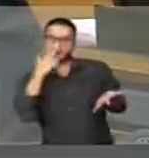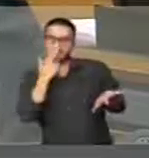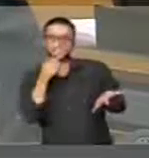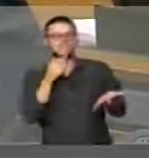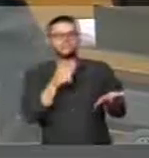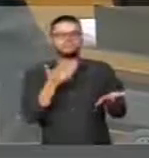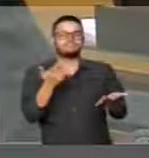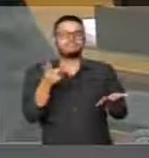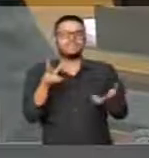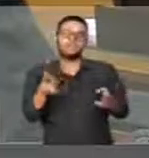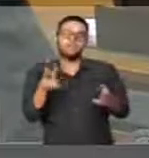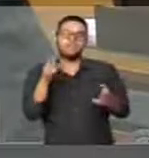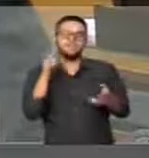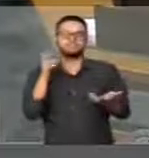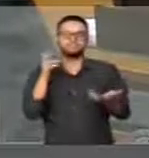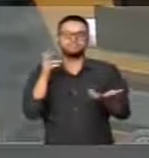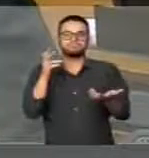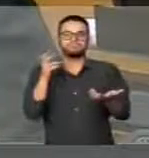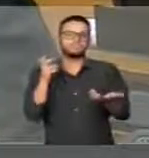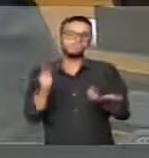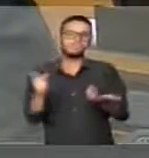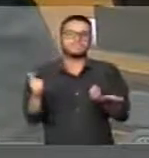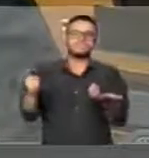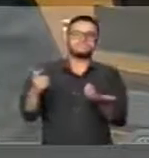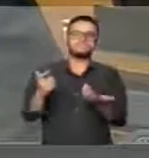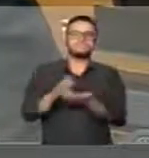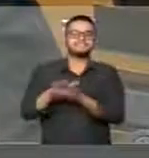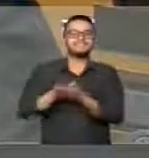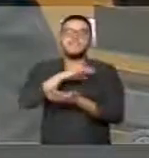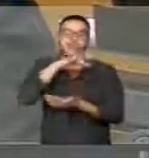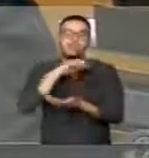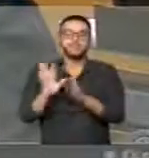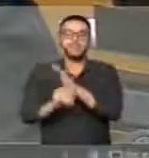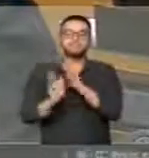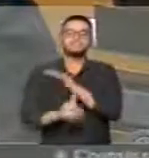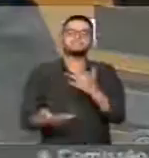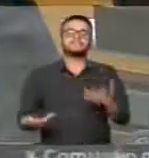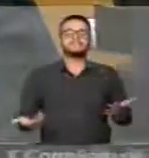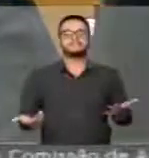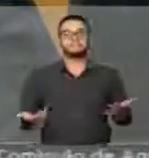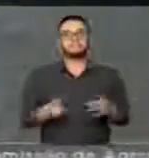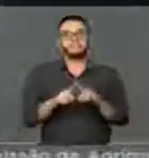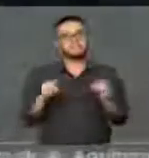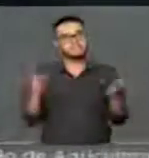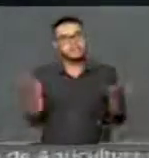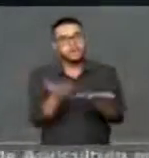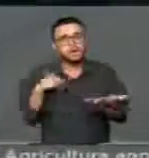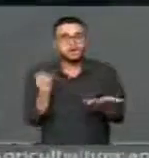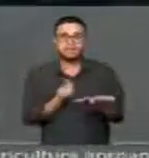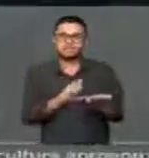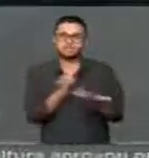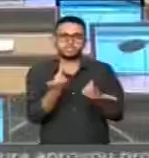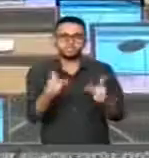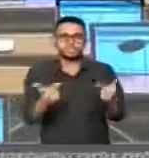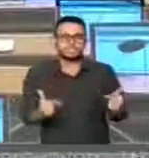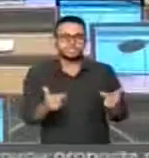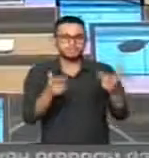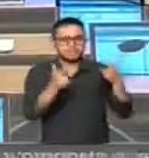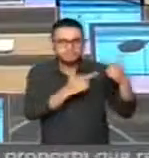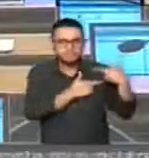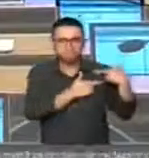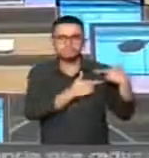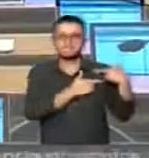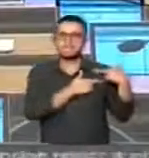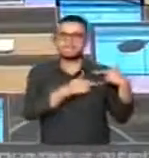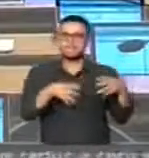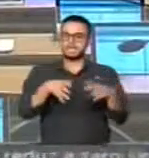impunidade. E não nos cabe, nesse momento, com a responsabilidade que temos no Conselho de